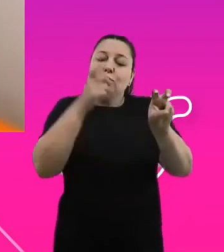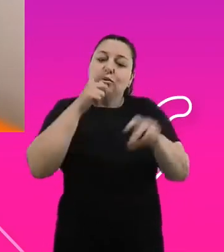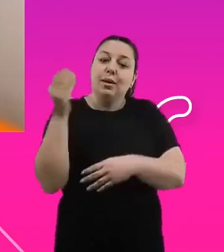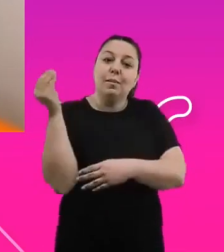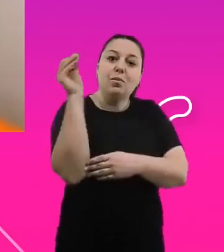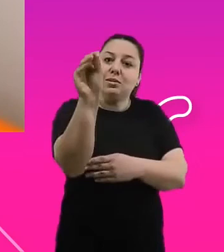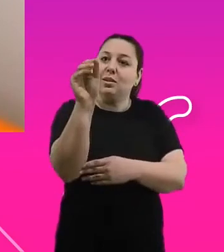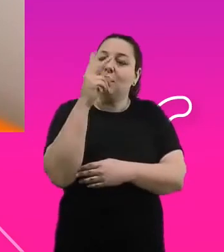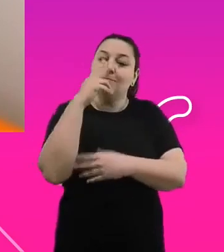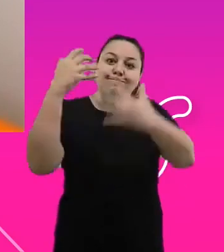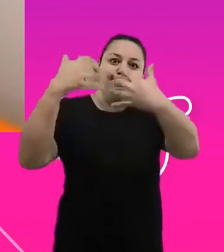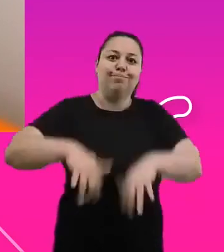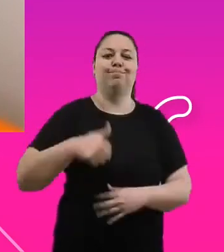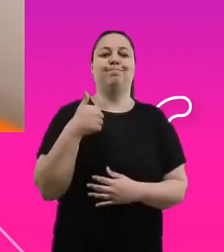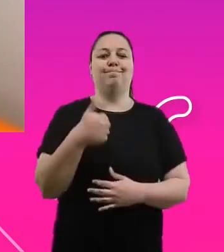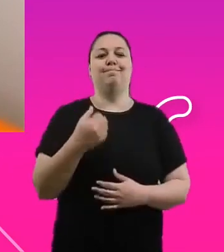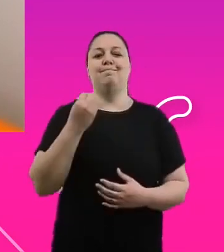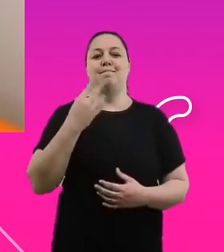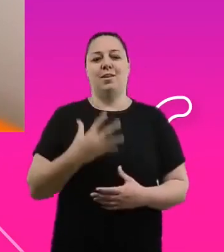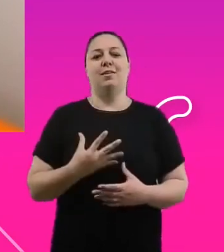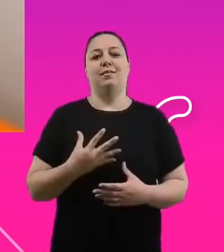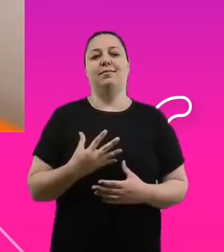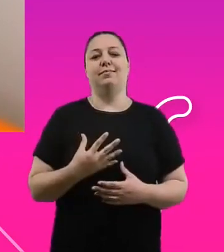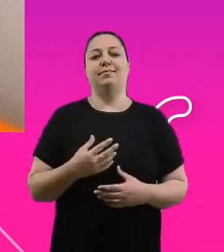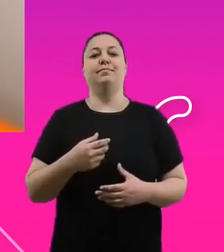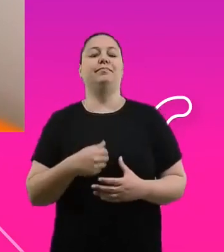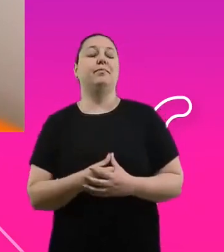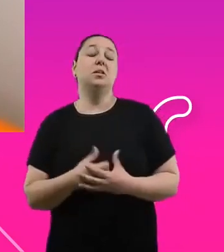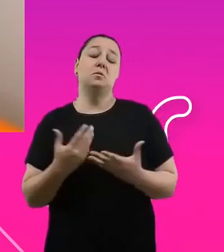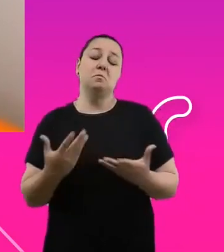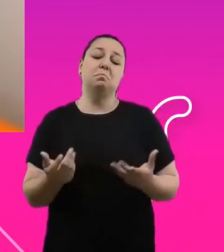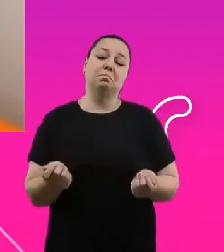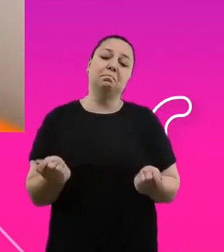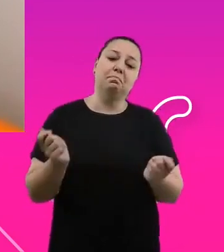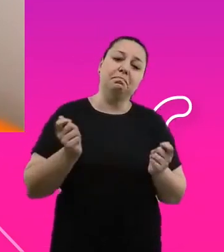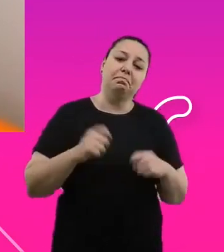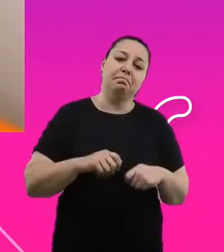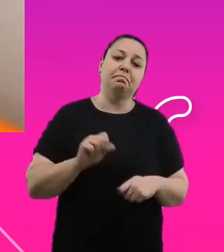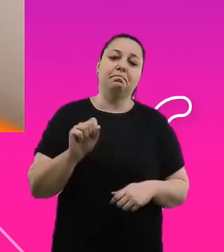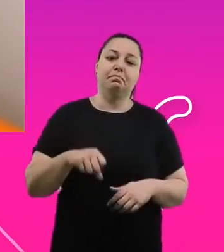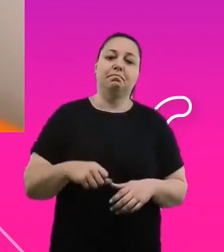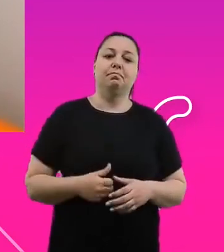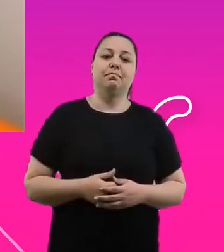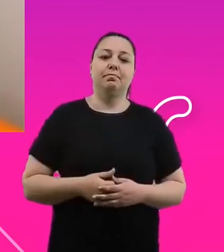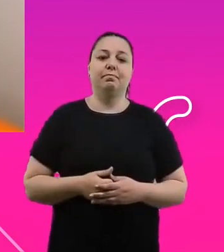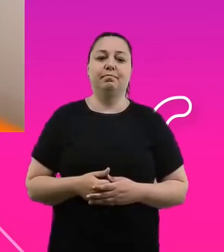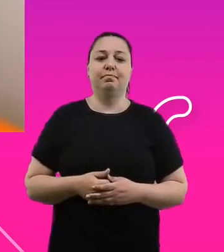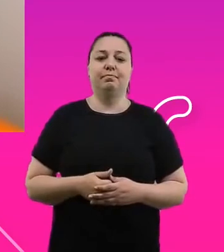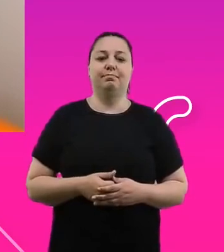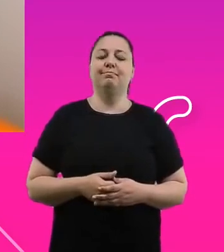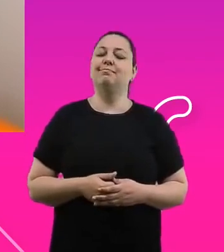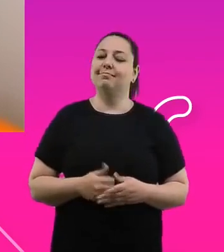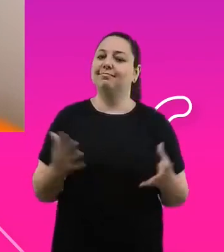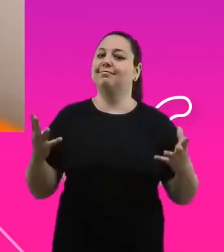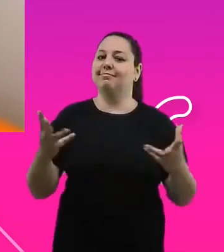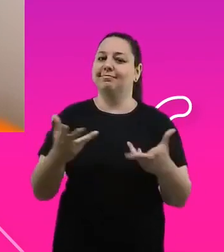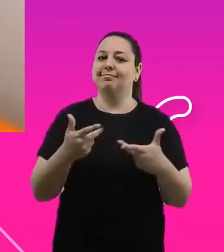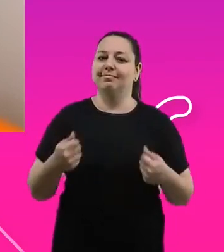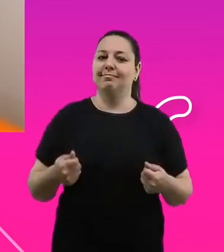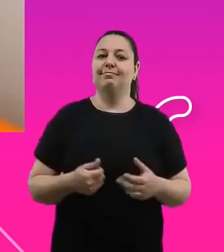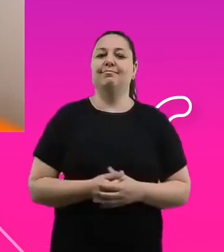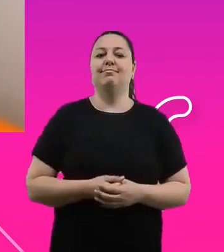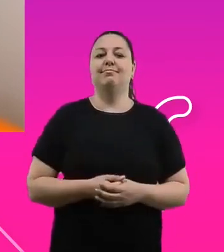tenha uma constância, porque é um engajamento que vai valer a pena para ir para mais lugares, né? Maravilhoso. Gente, para a